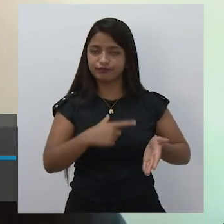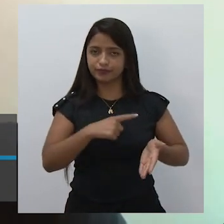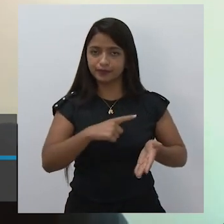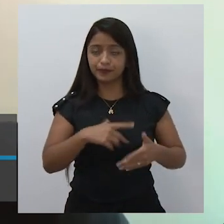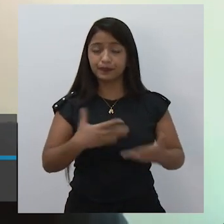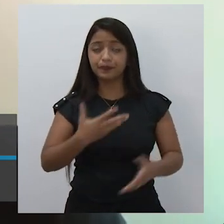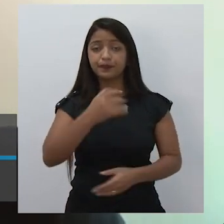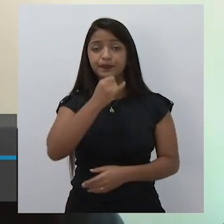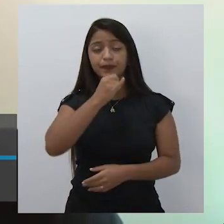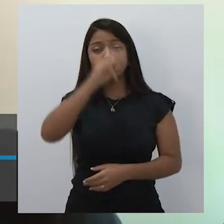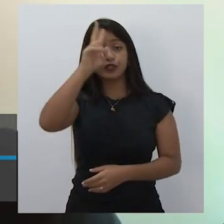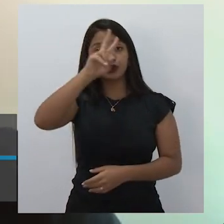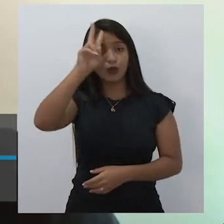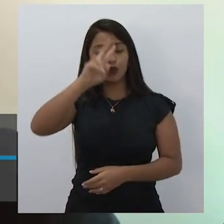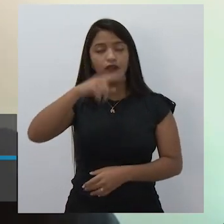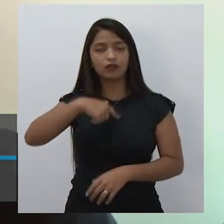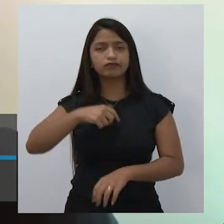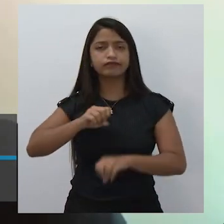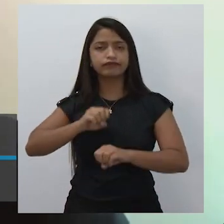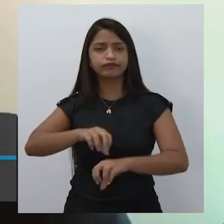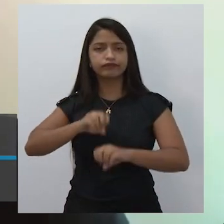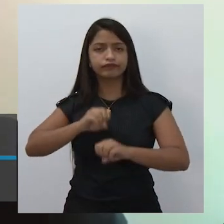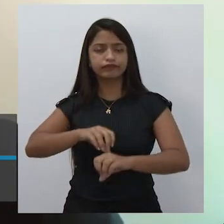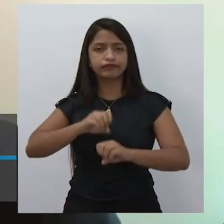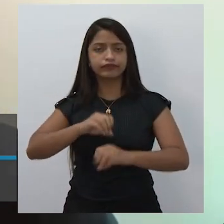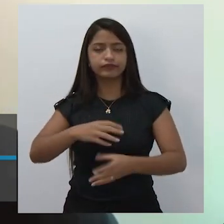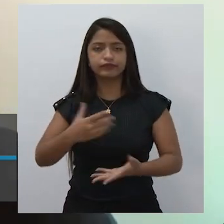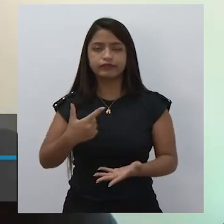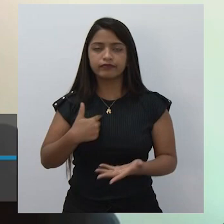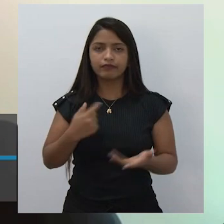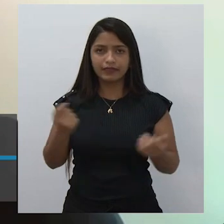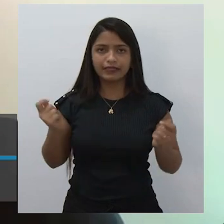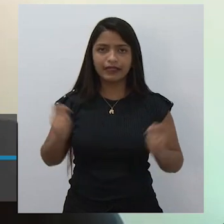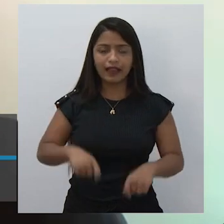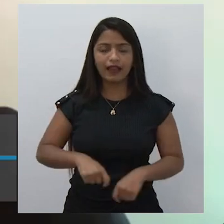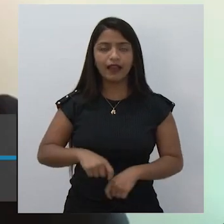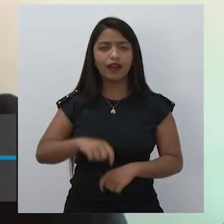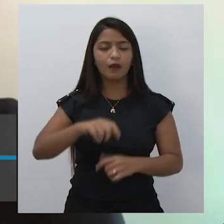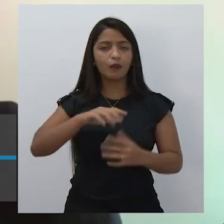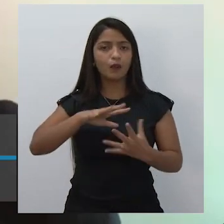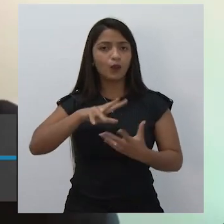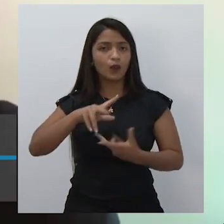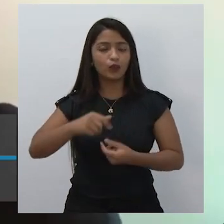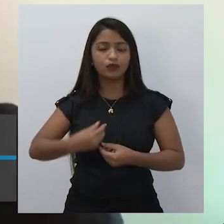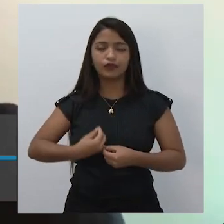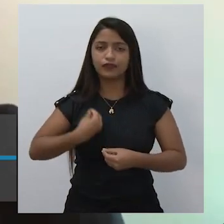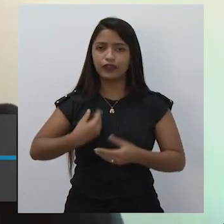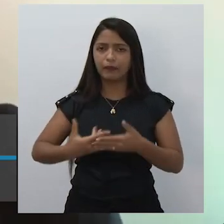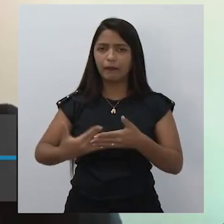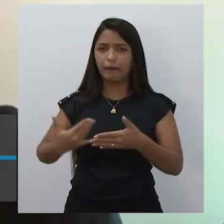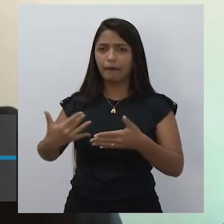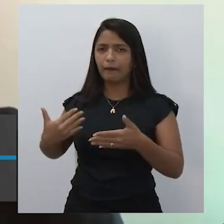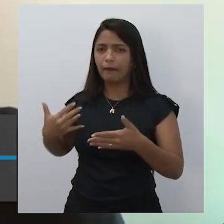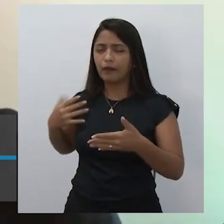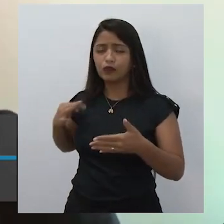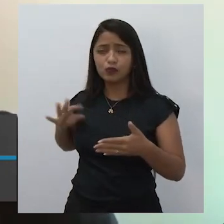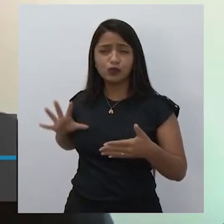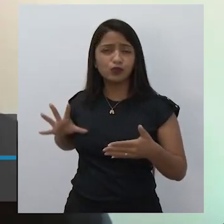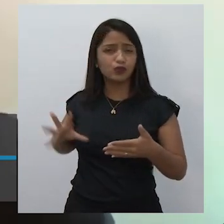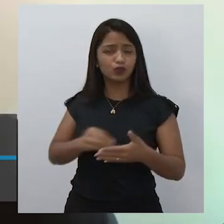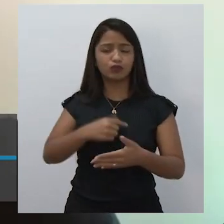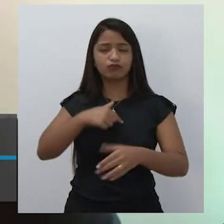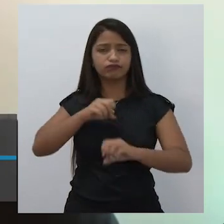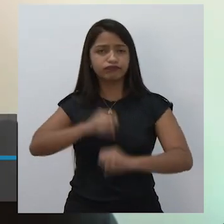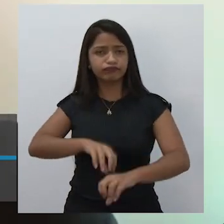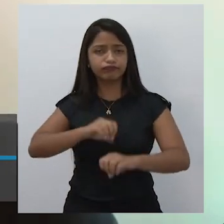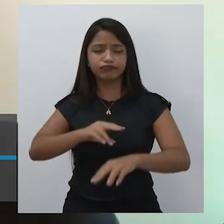história, a gente tem uma incapacidade de ensinar a história inteira da humanidade. É impossível isso para o professor de história, né? Aliás, isso é